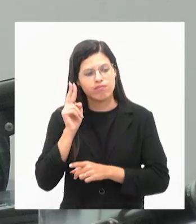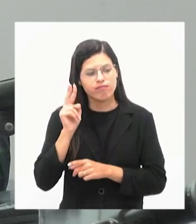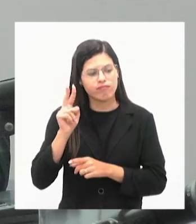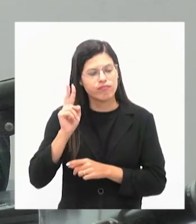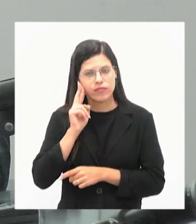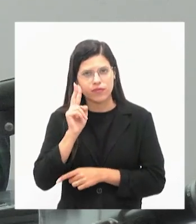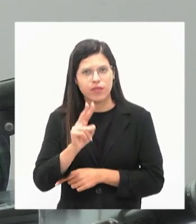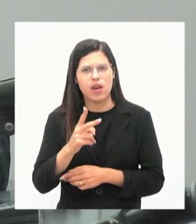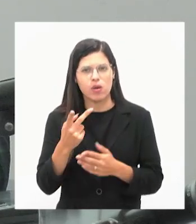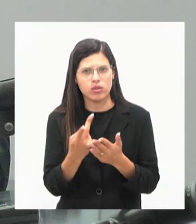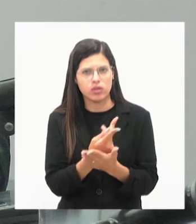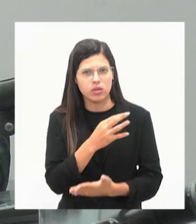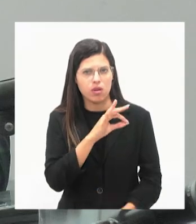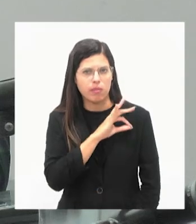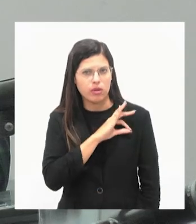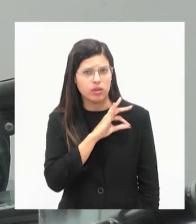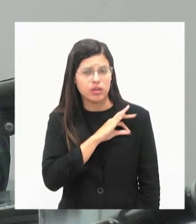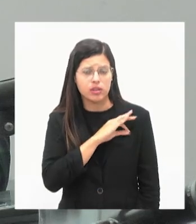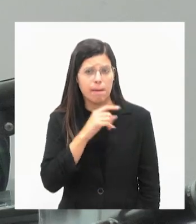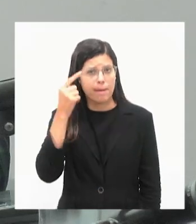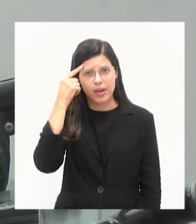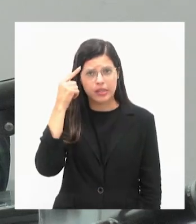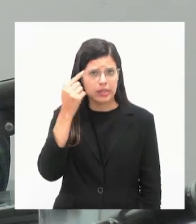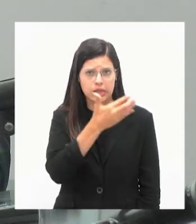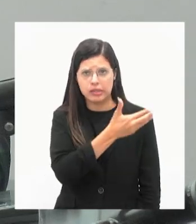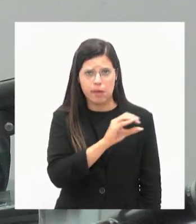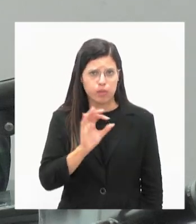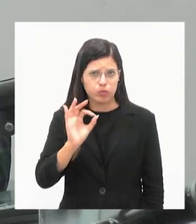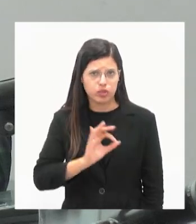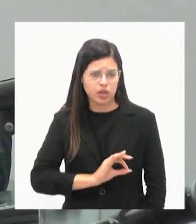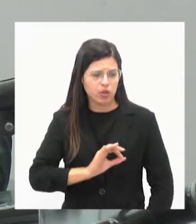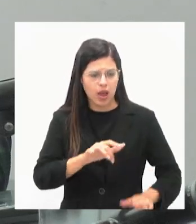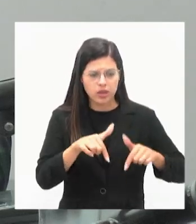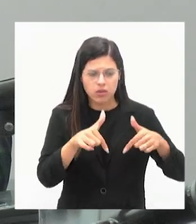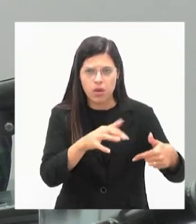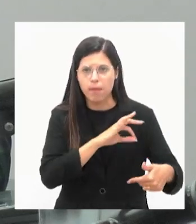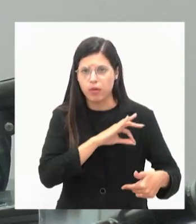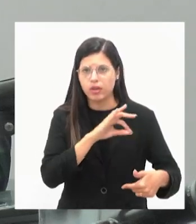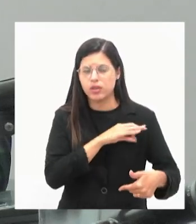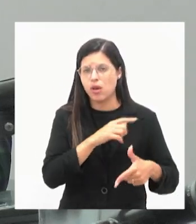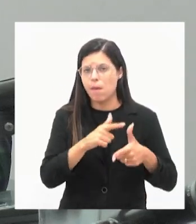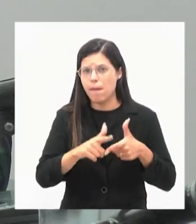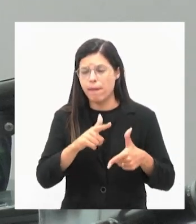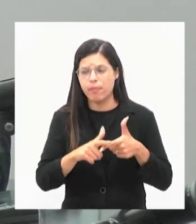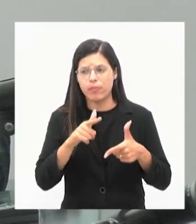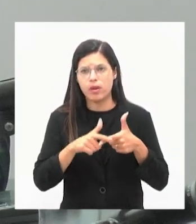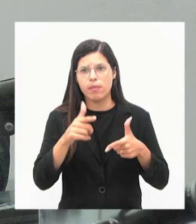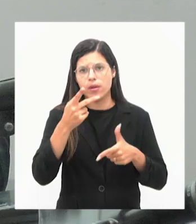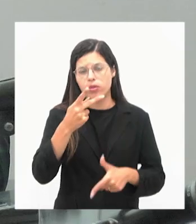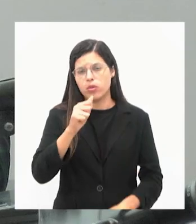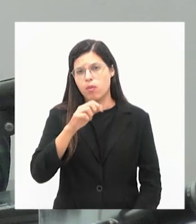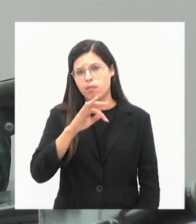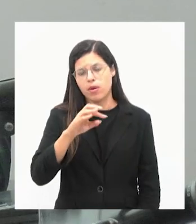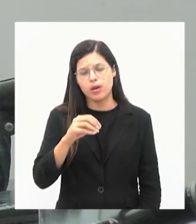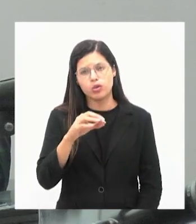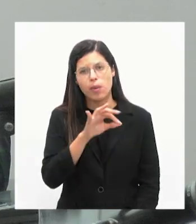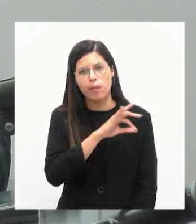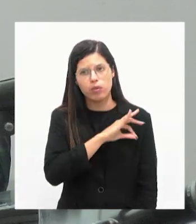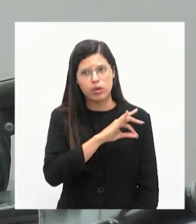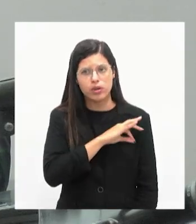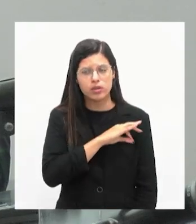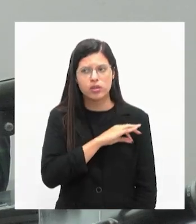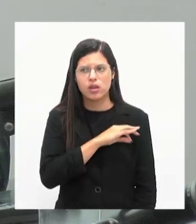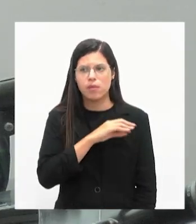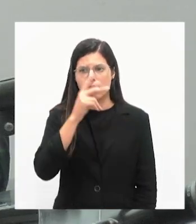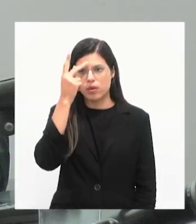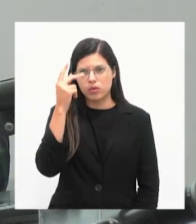ele acha que a operação é 100% da polícia, tudo é da polícia, aí já acha que o problema do pátio é a polícia, ou seja, quem está fazendo toda a covardia